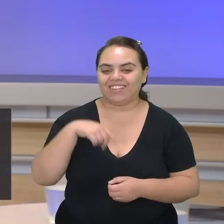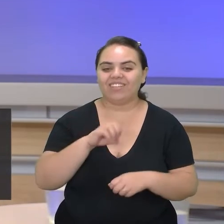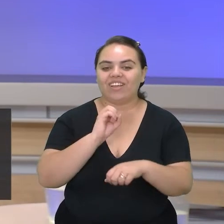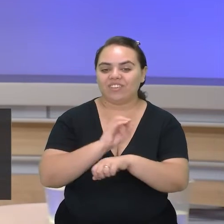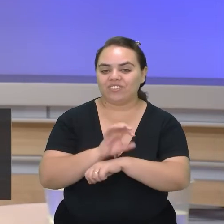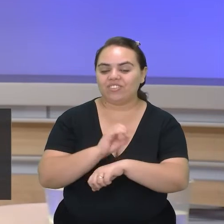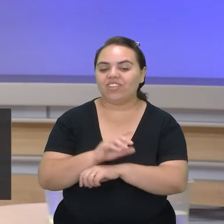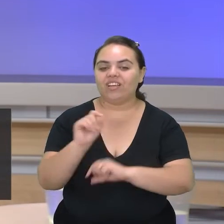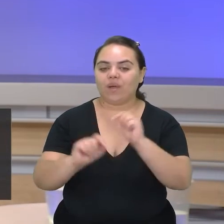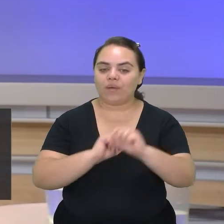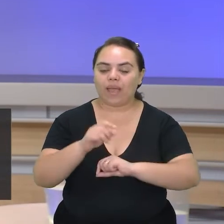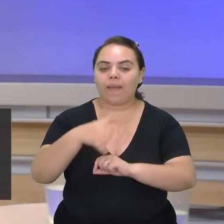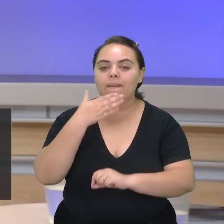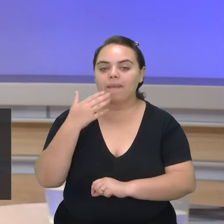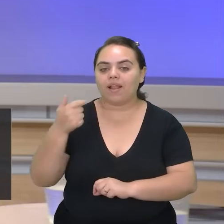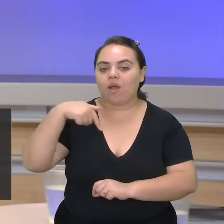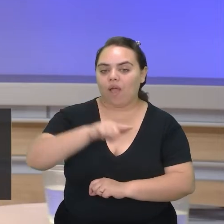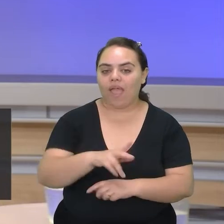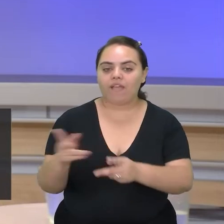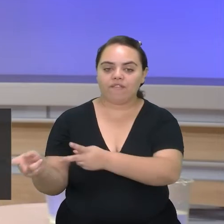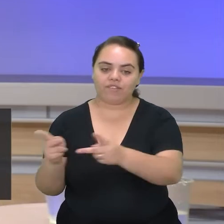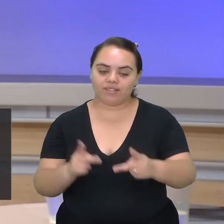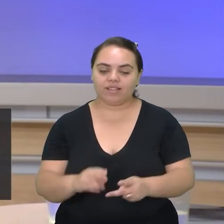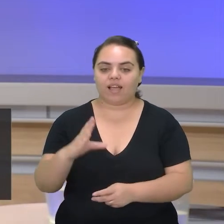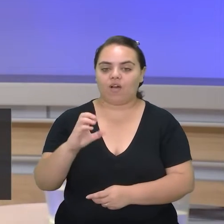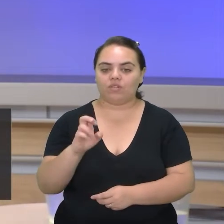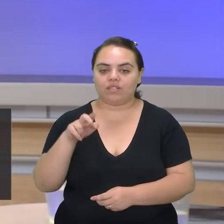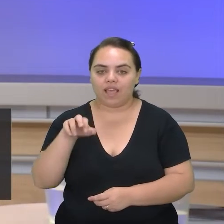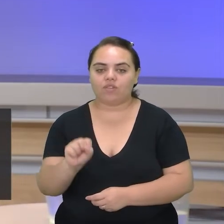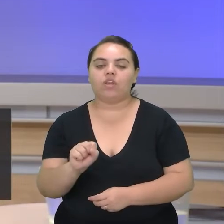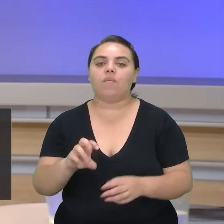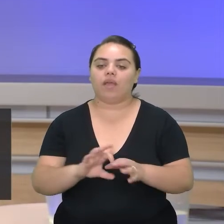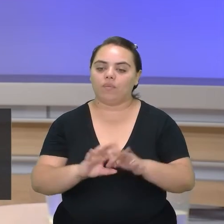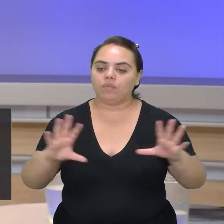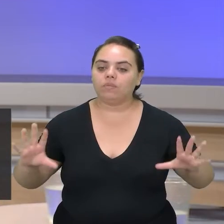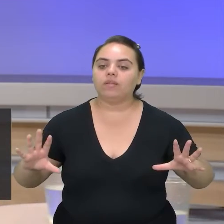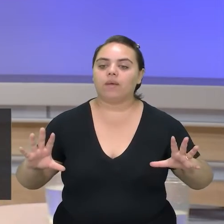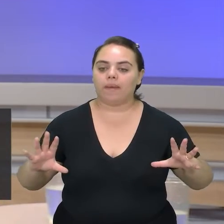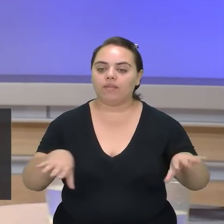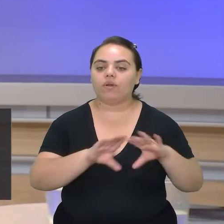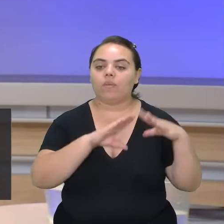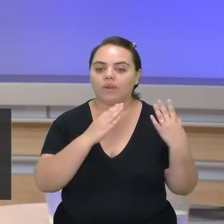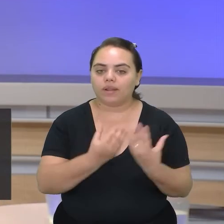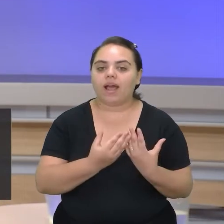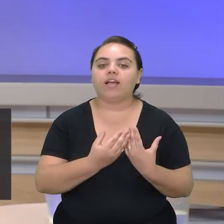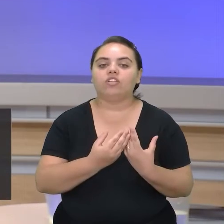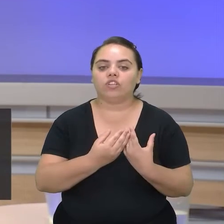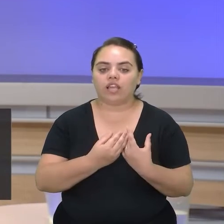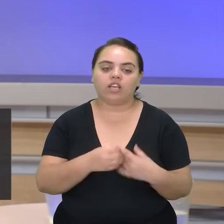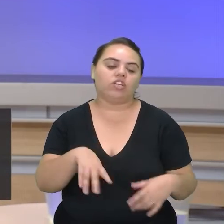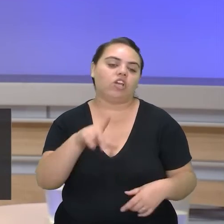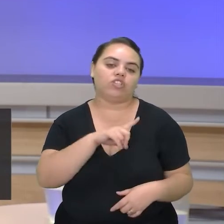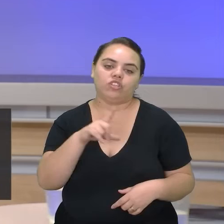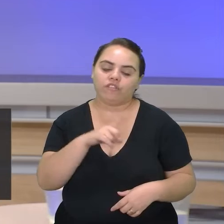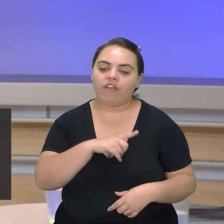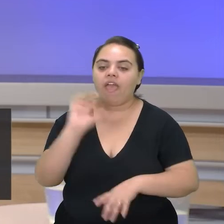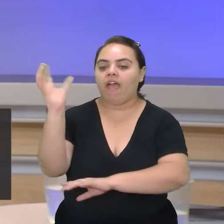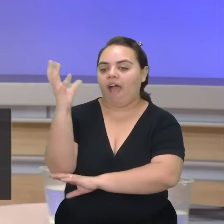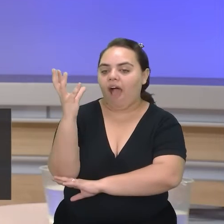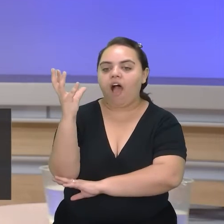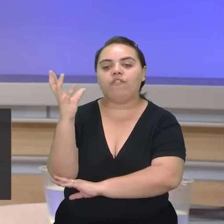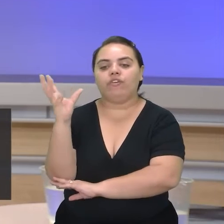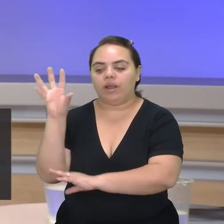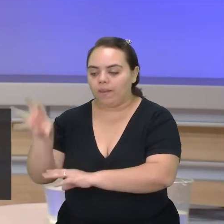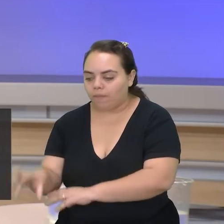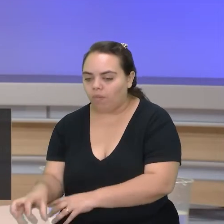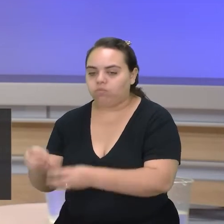melhor seria ir aos céus mesmo, porque são espaços abertos à comunidade, né? Quem tiver muda, semente, que quiser levar